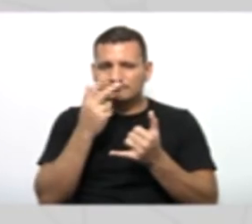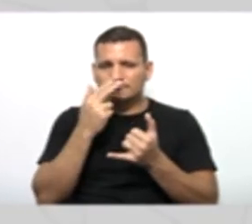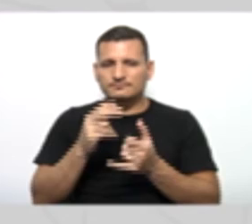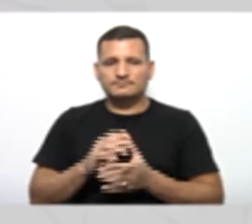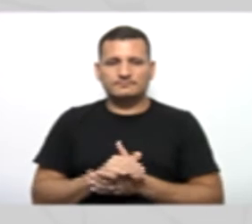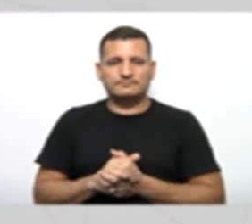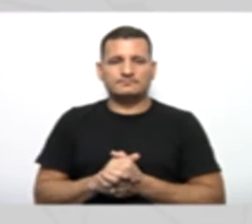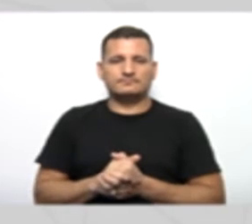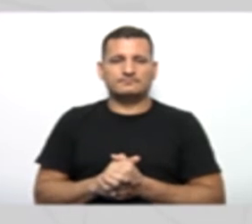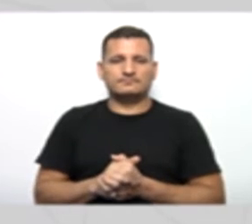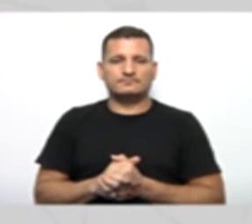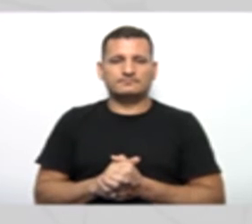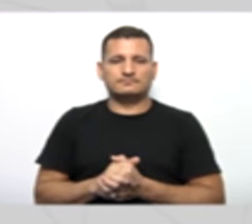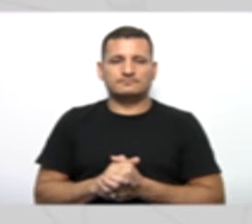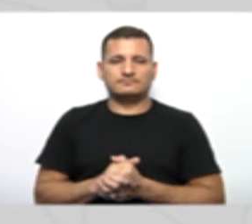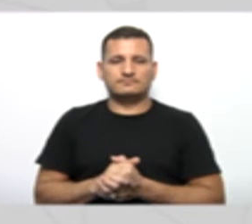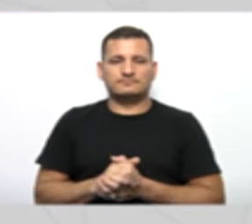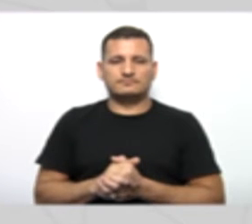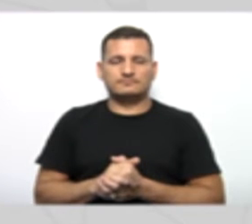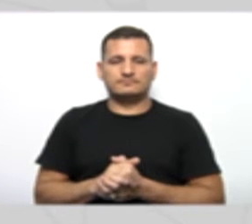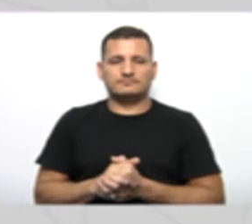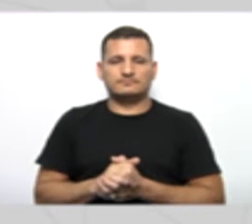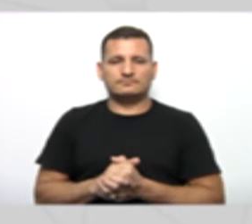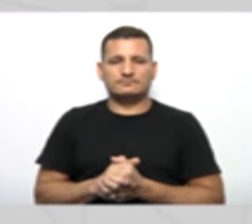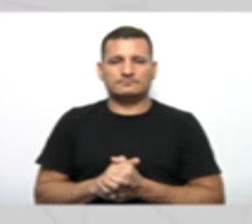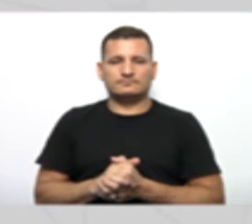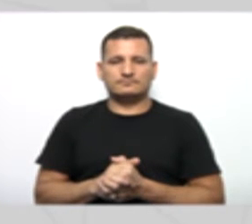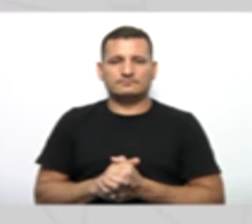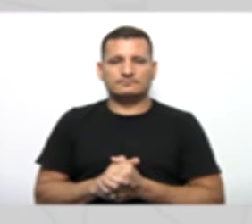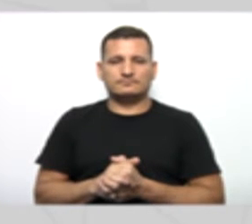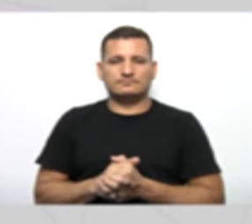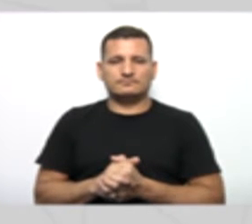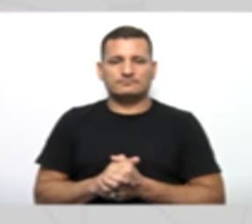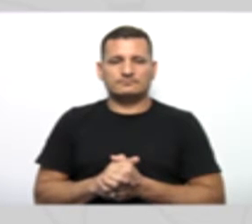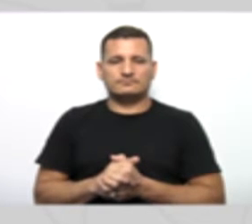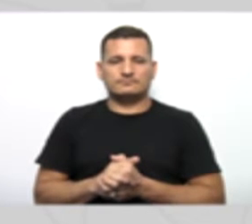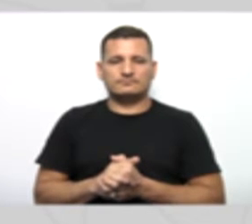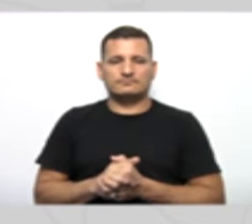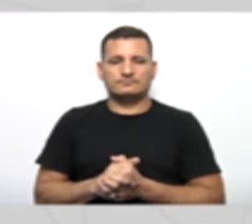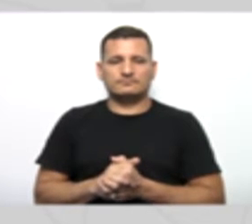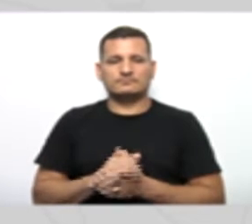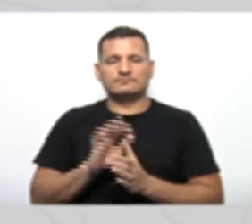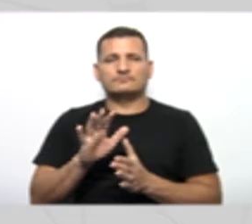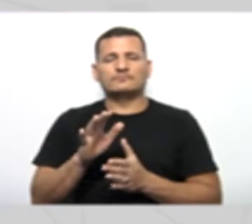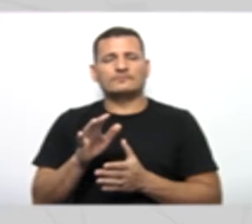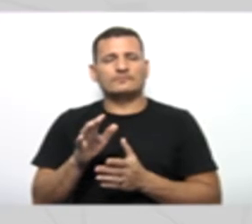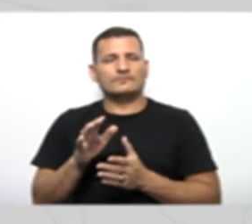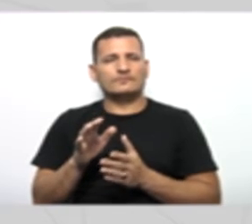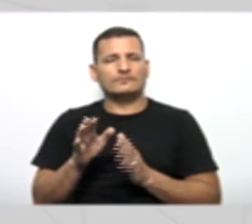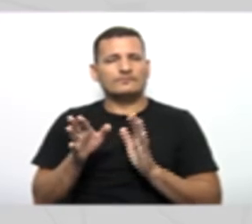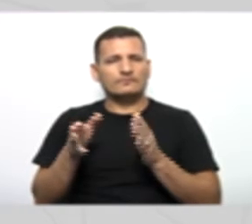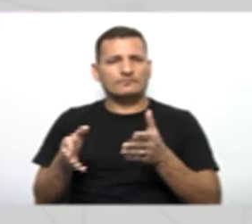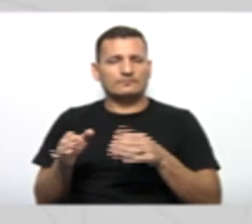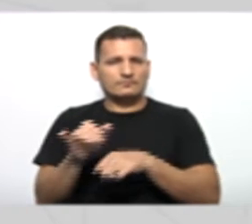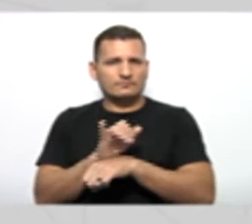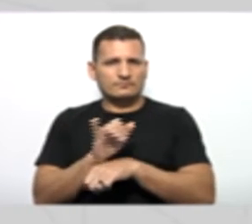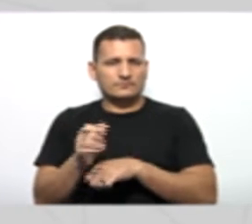abordagem estratégica da gestão ambiental. Então, quando eu coloco abordagem estratégica da